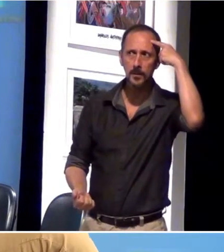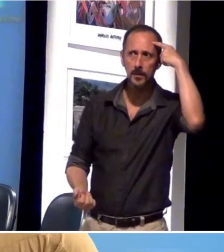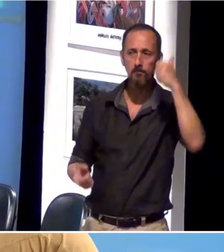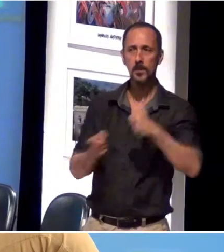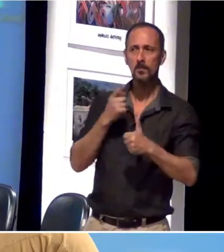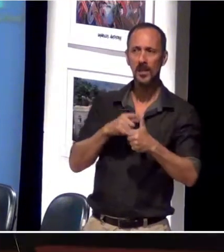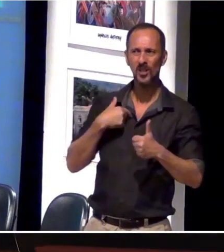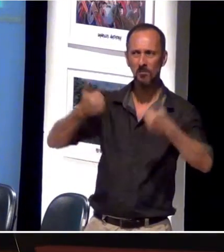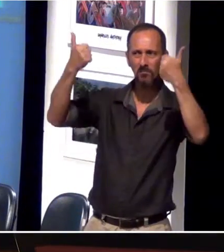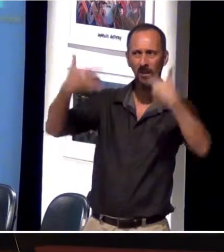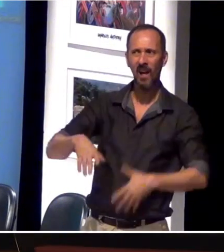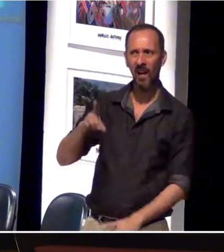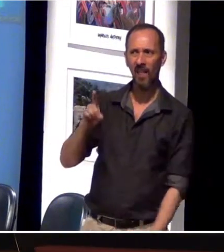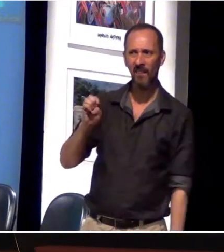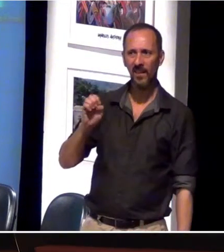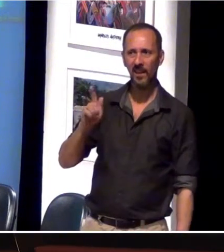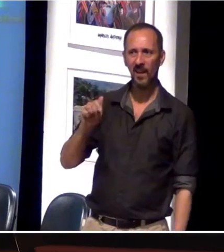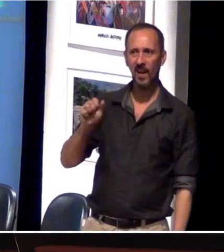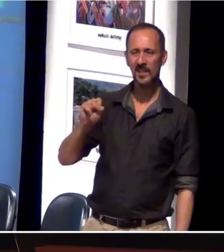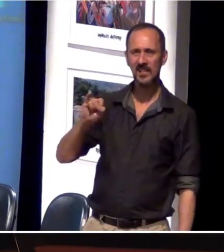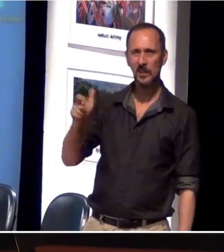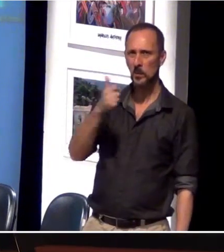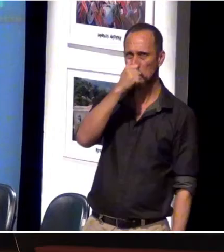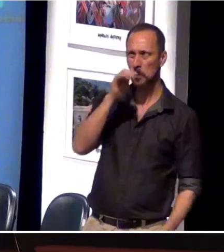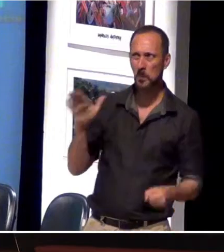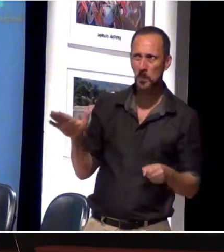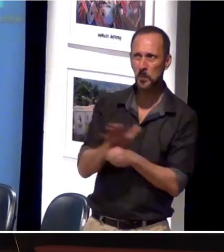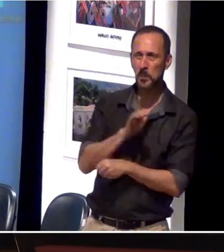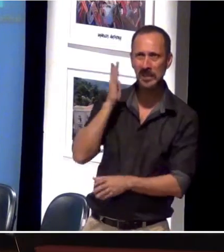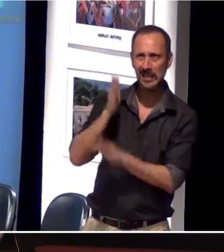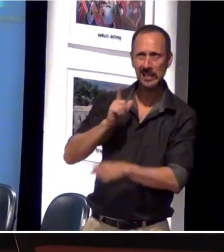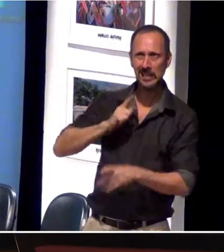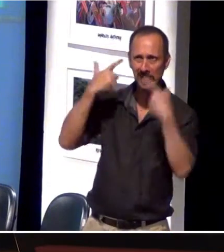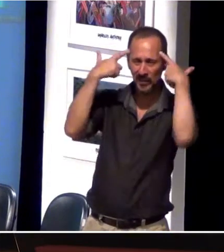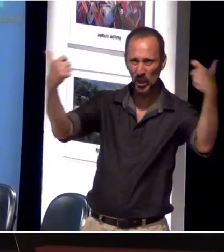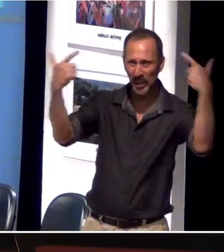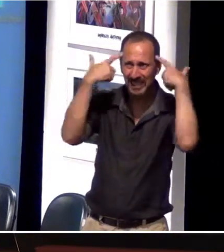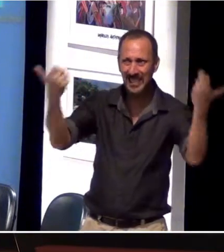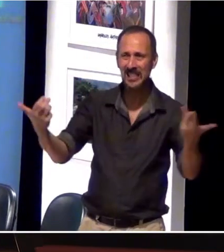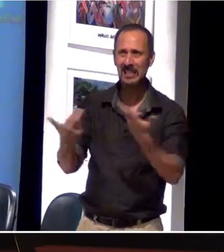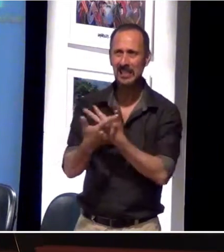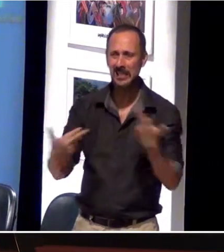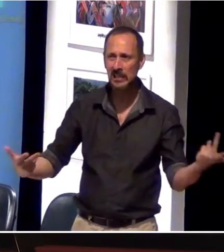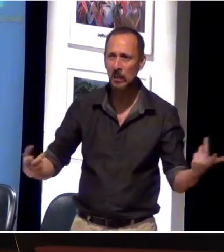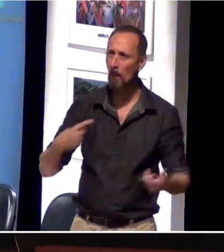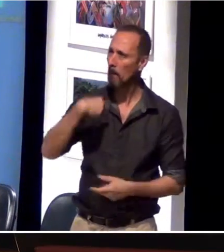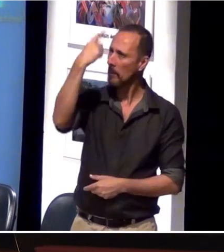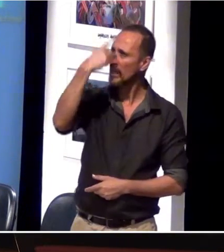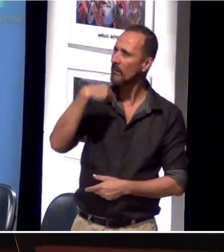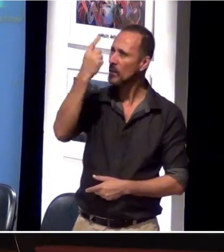falar do Degase, que está superlotado, que tem muita violência, que tem um perfil